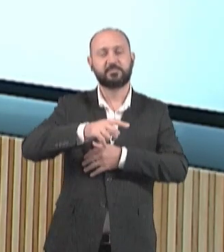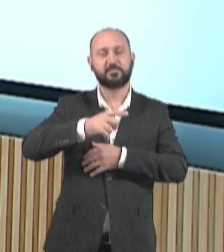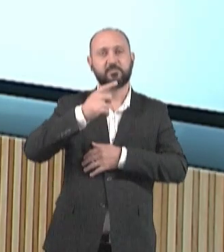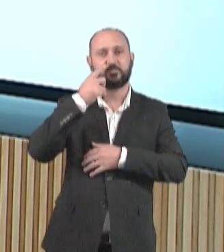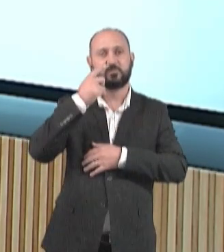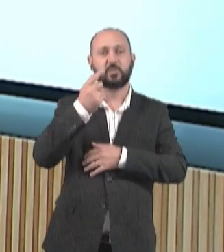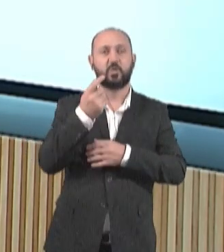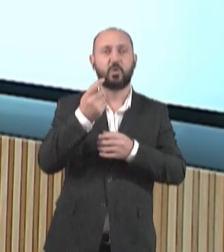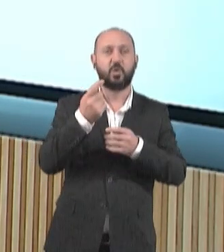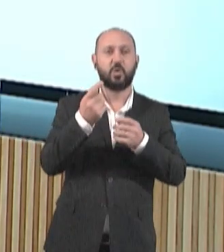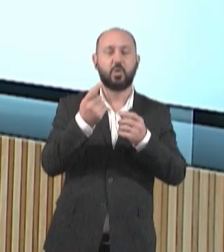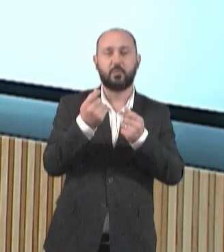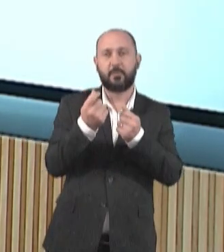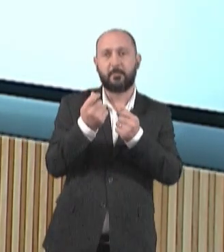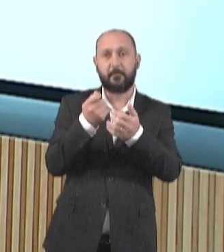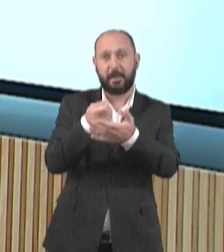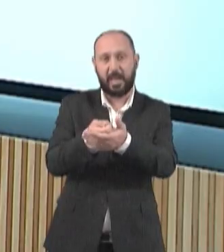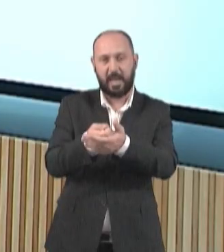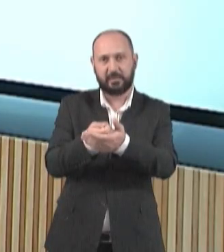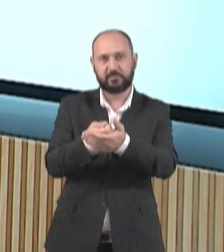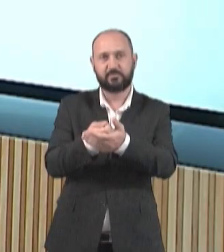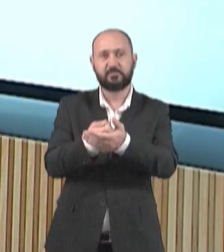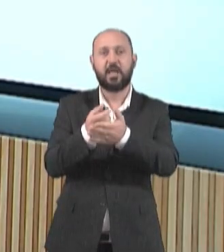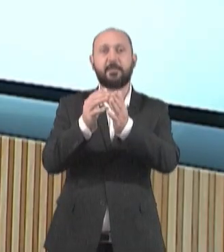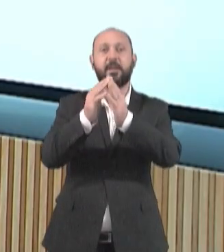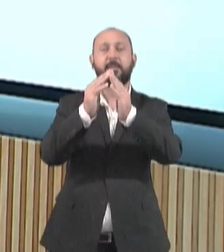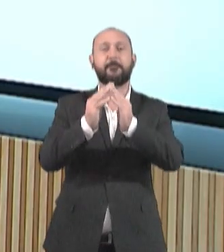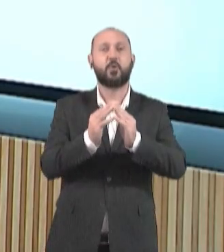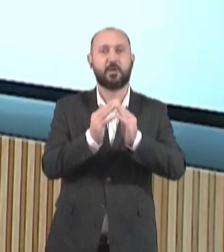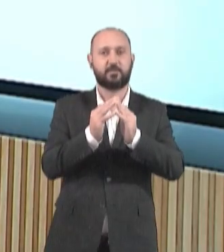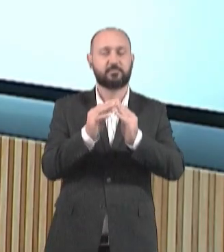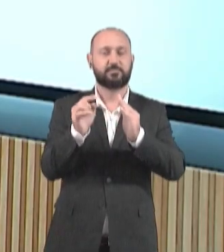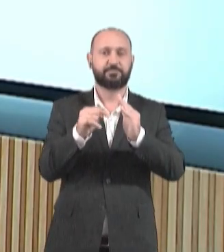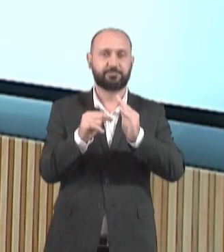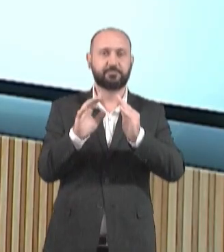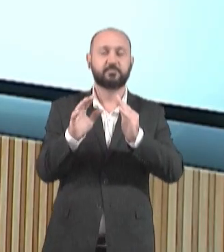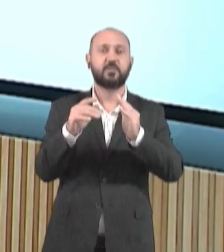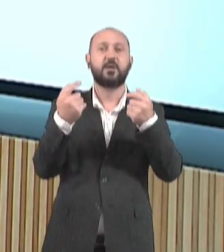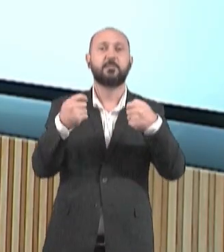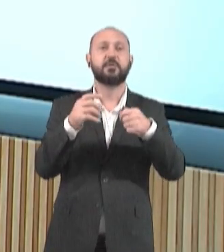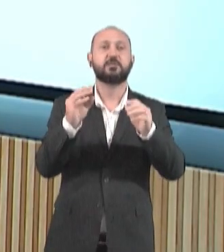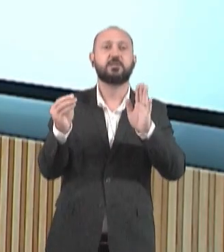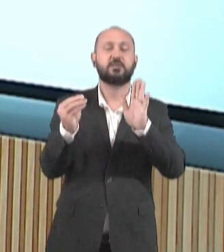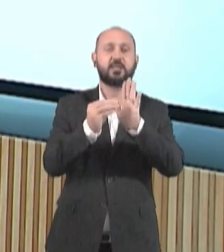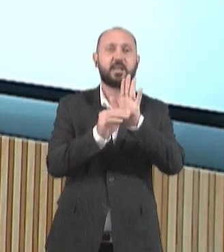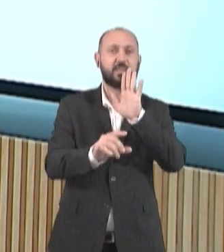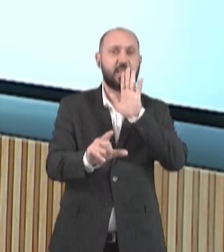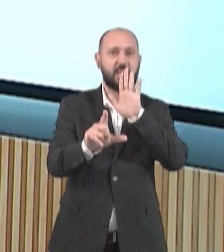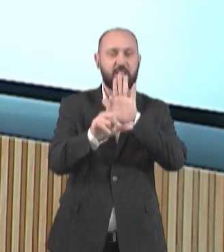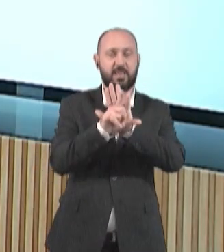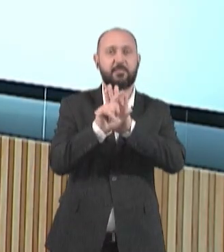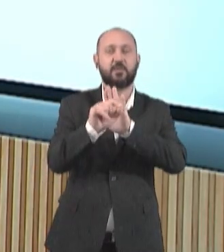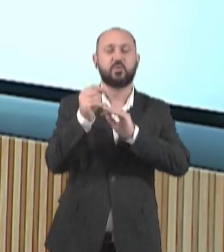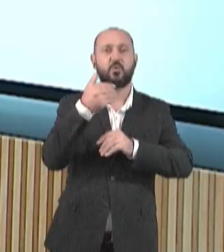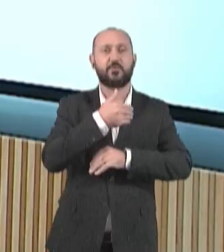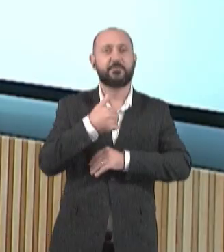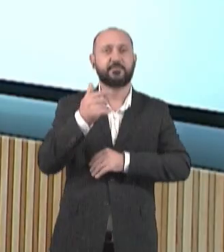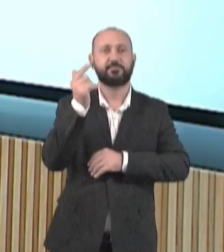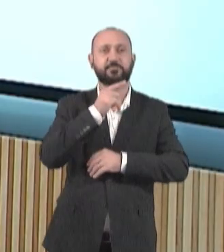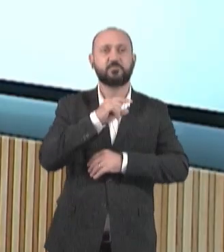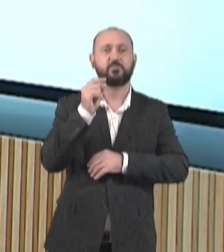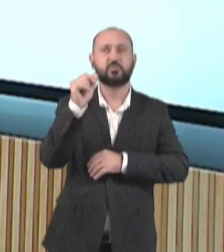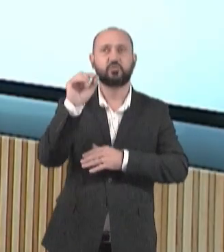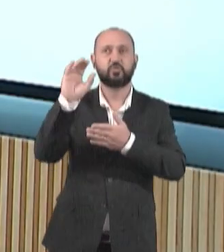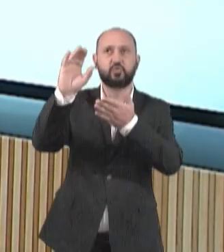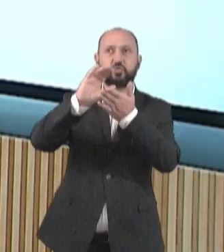com encargos, né, a finalidade desses imóveis é a moradia, exclusivamente a moradia, precisa constar em lei, inclusive, para que o governo possa